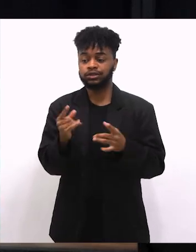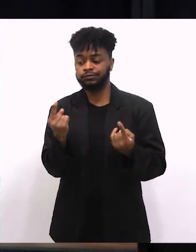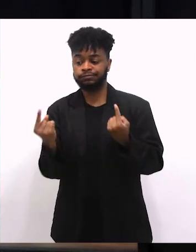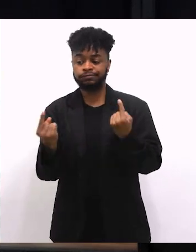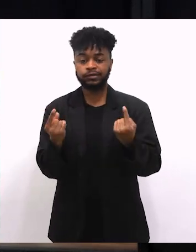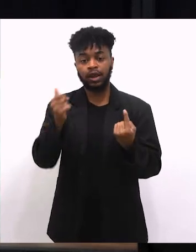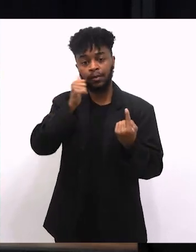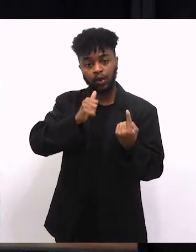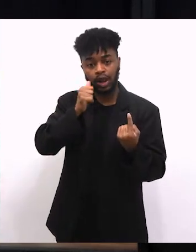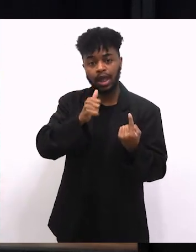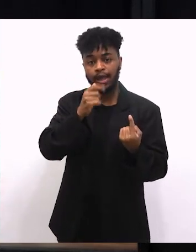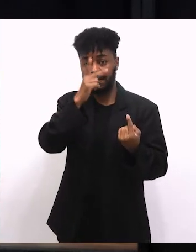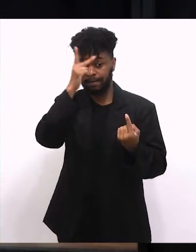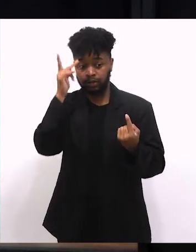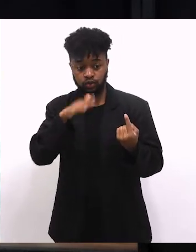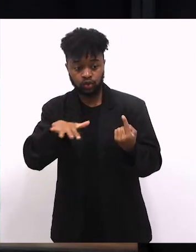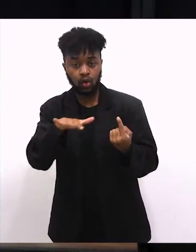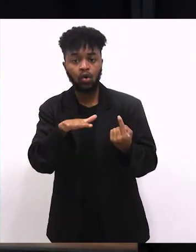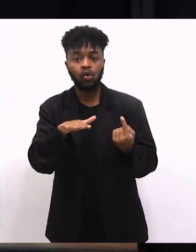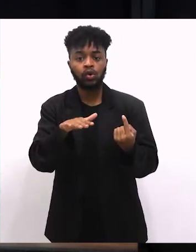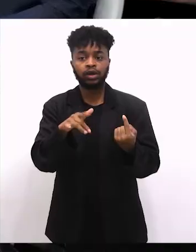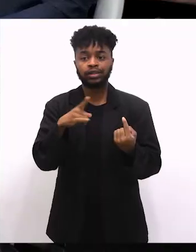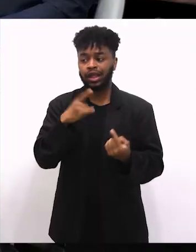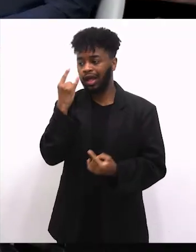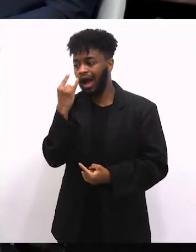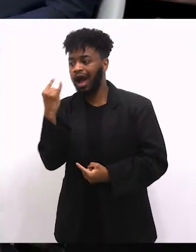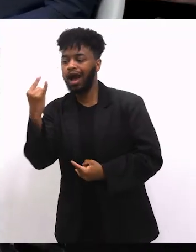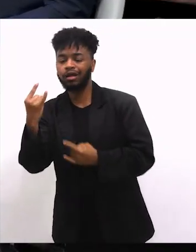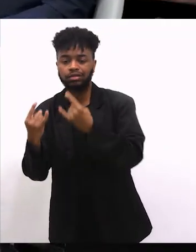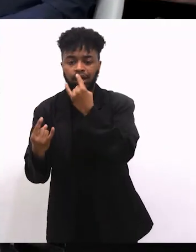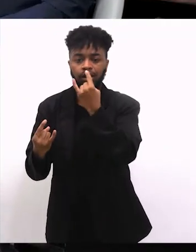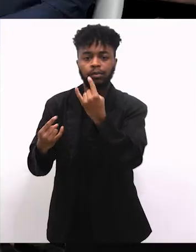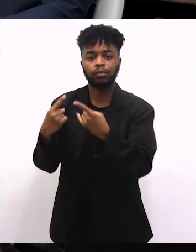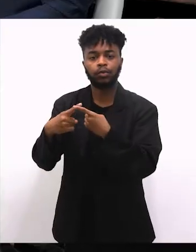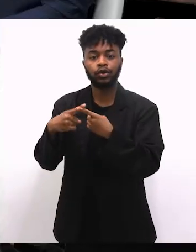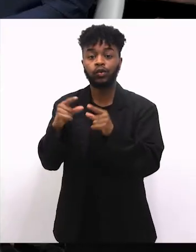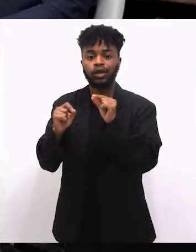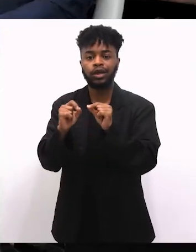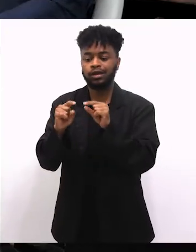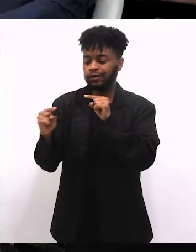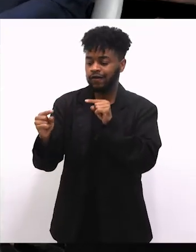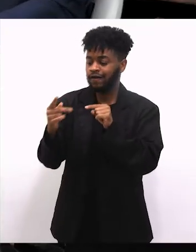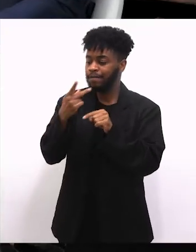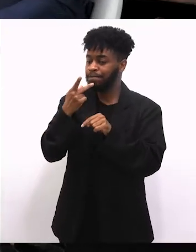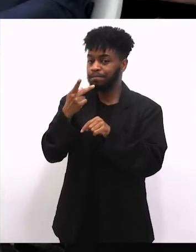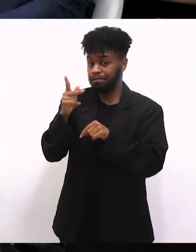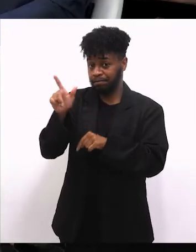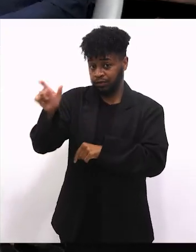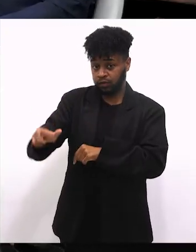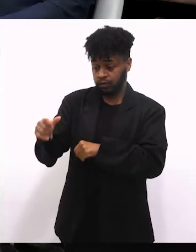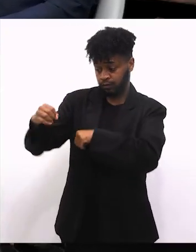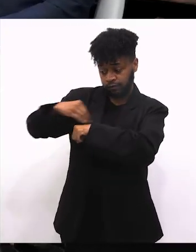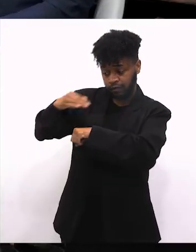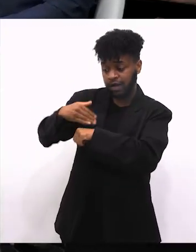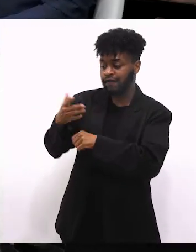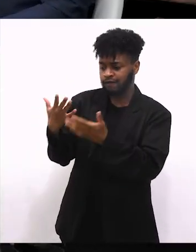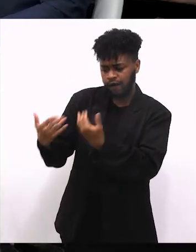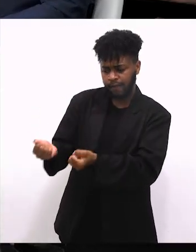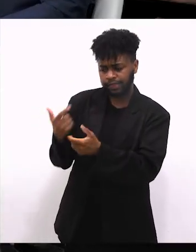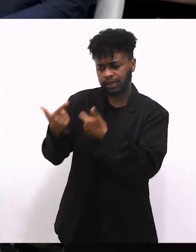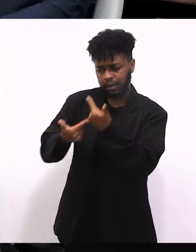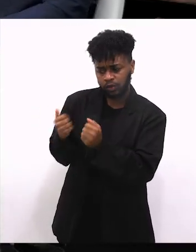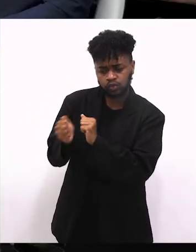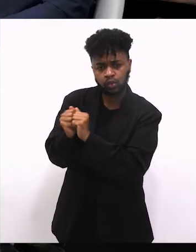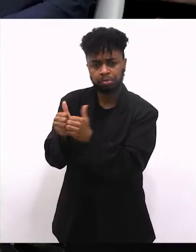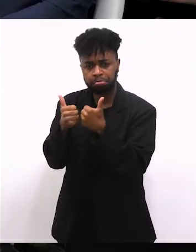atraídas, mulheres, pessoas, são atraídas para uma atividade laborativa, aparentemente, né, que não